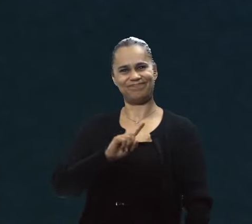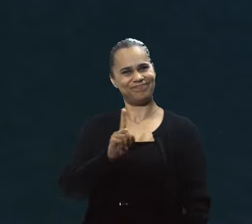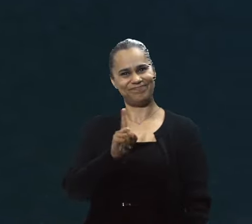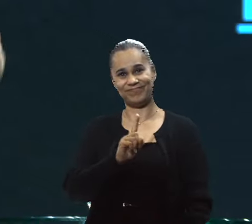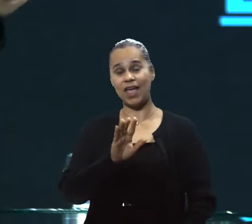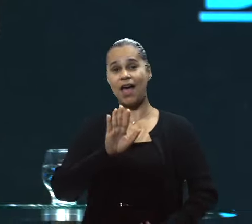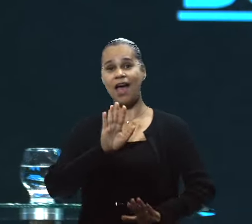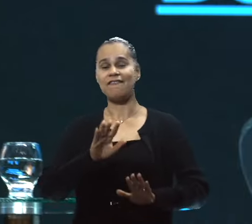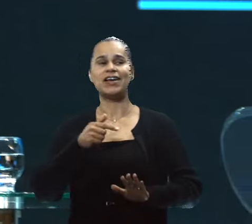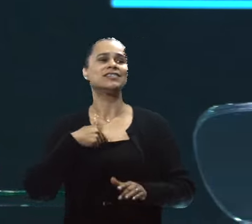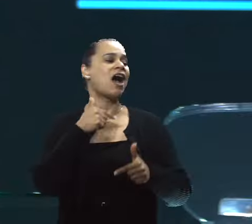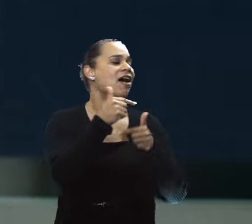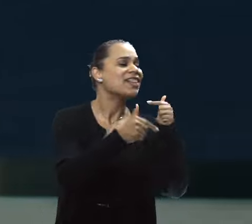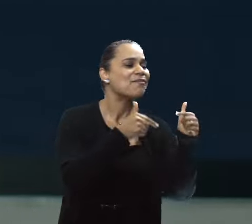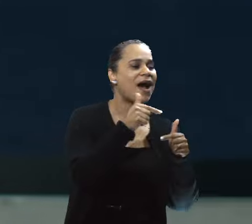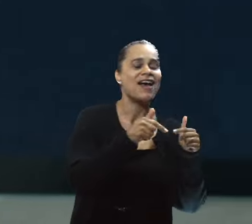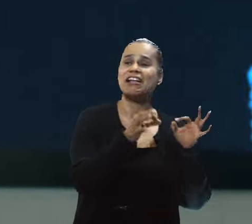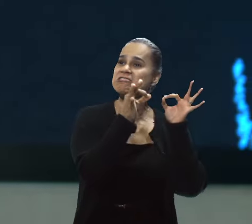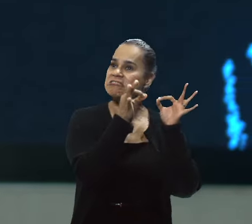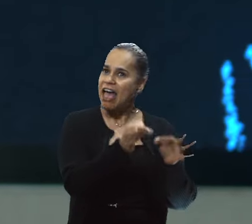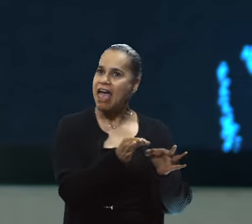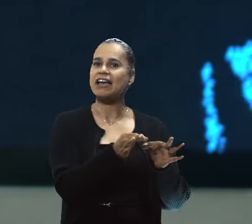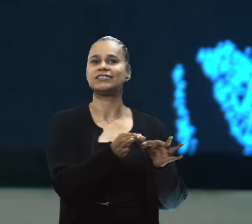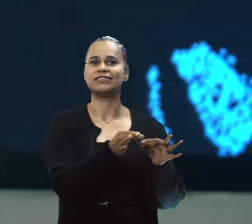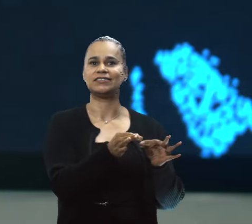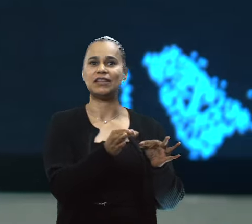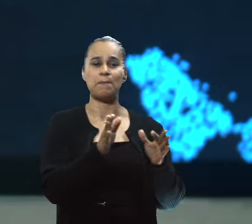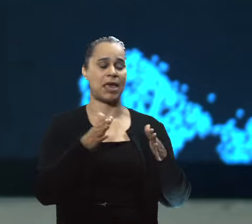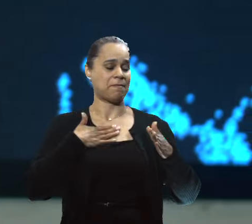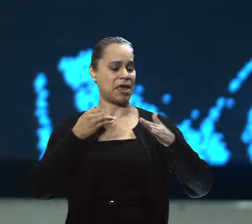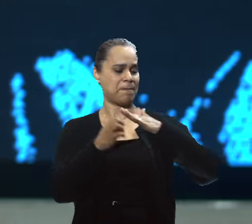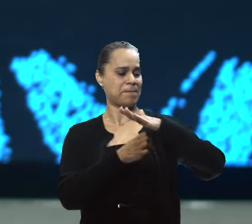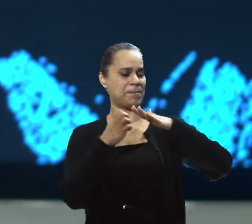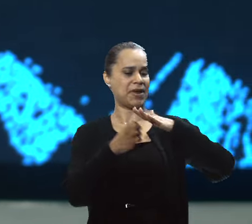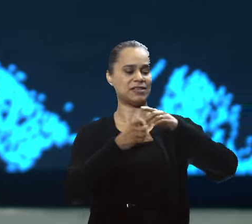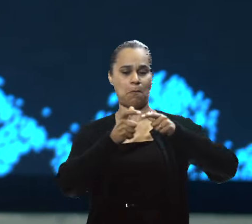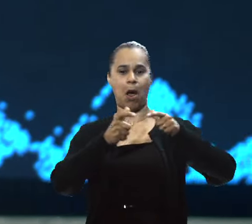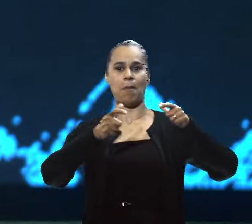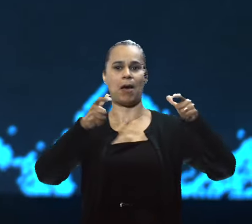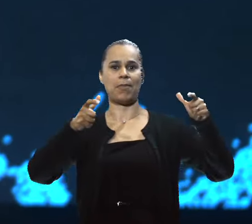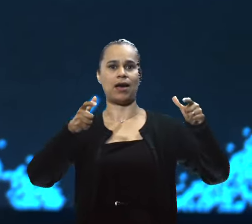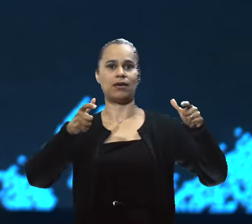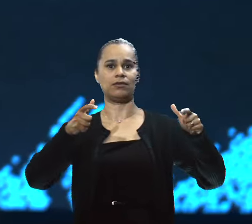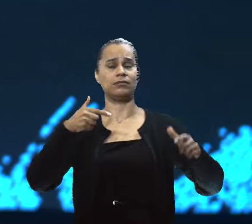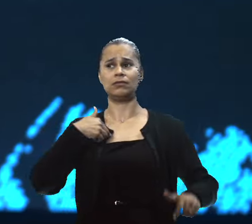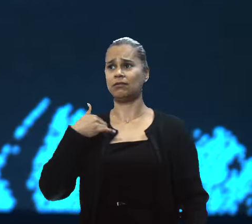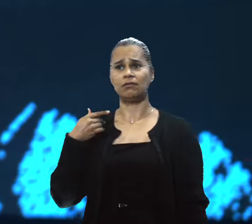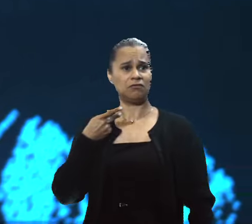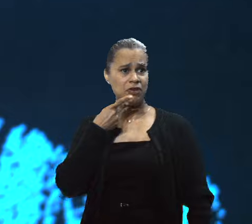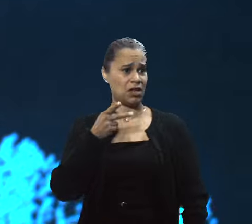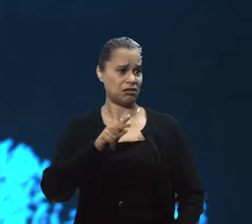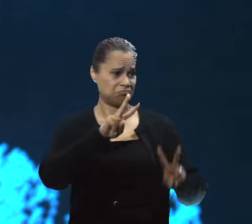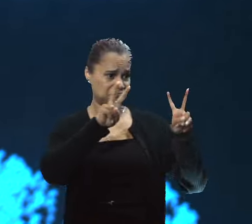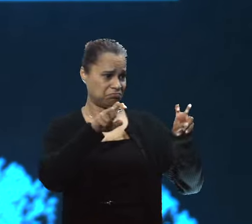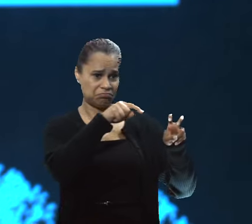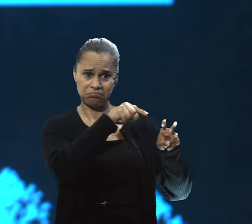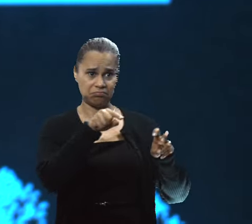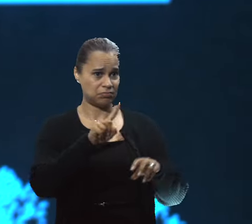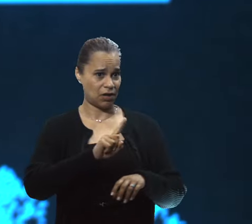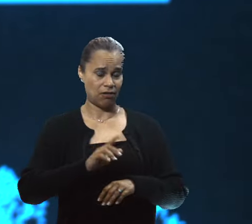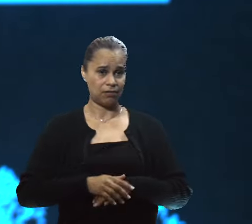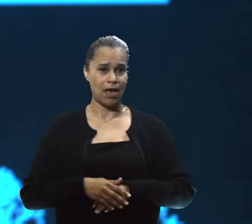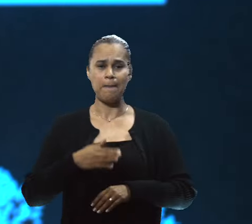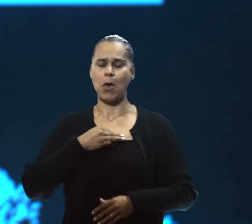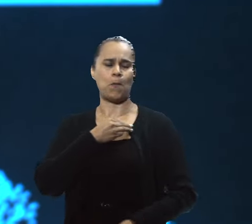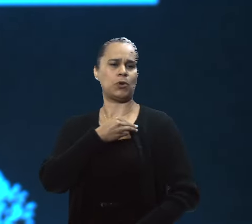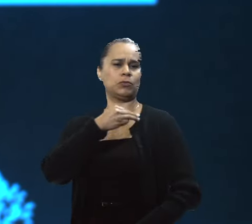as coisas do meu trabalho estão dando certo. A minha empresa está crescendo. Eu não vim dizer isso, não vim falar sobre isso. Ah, o meu